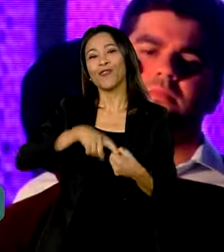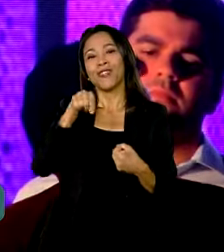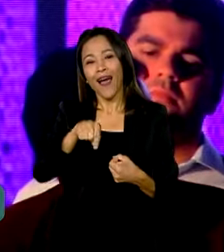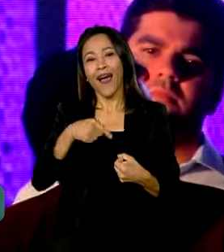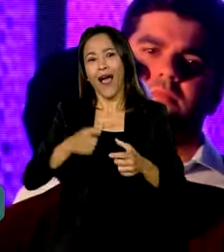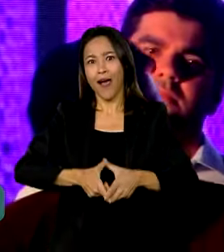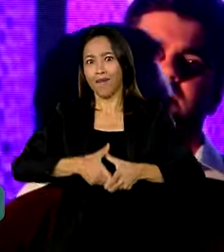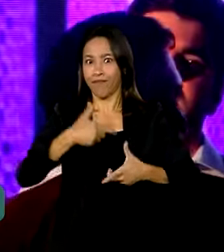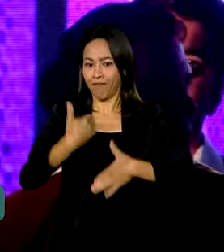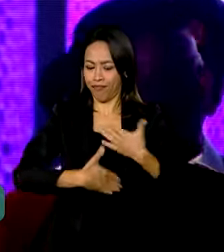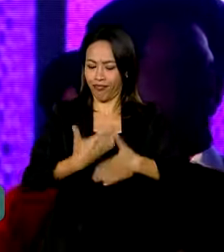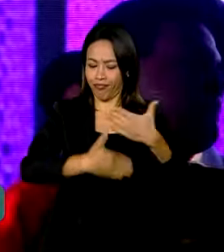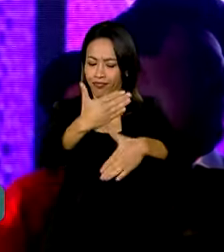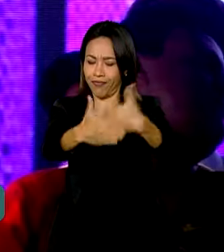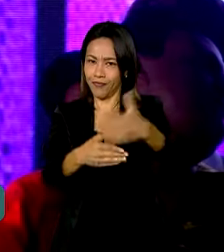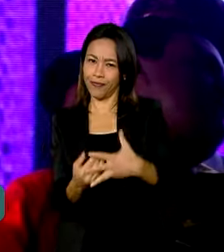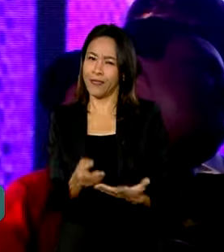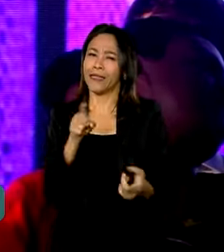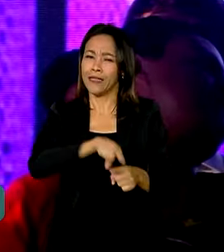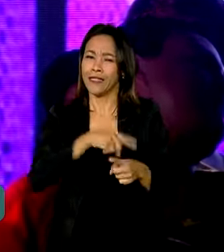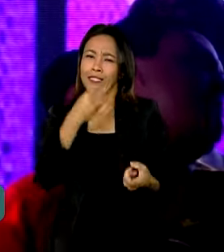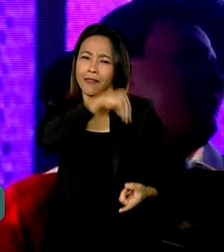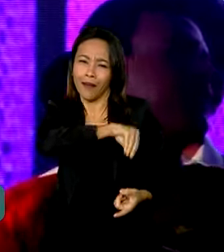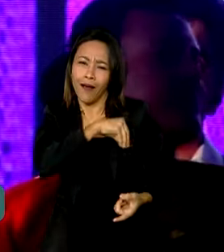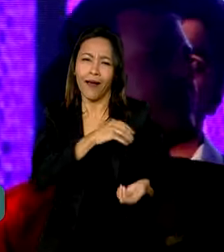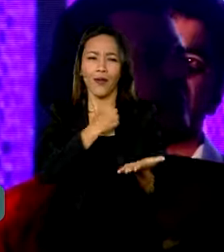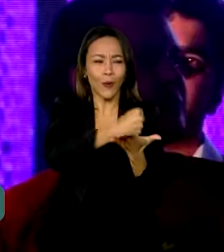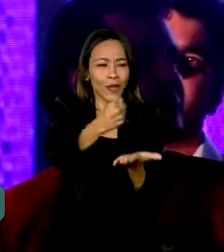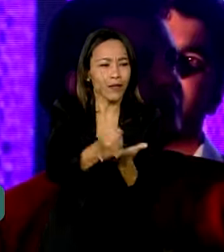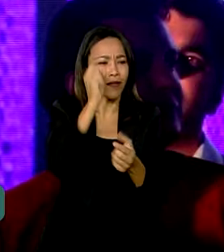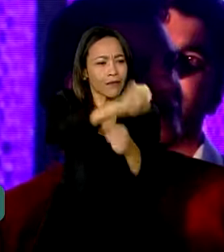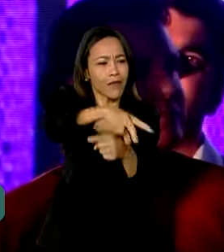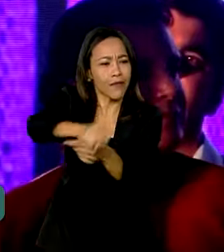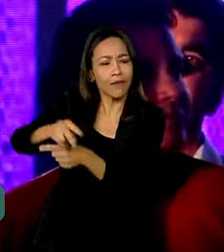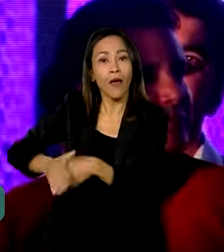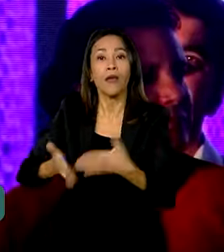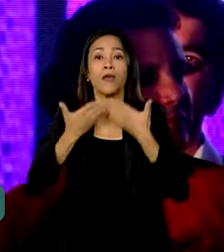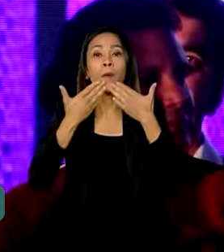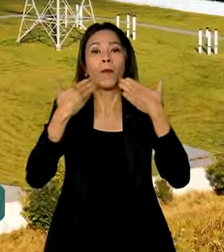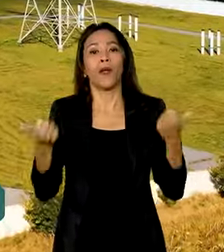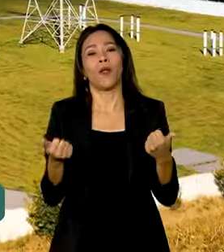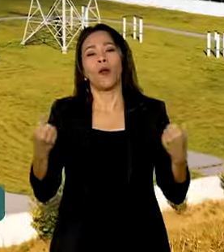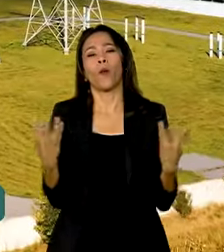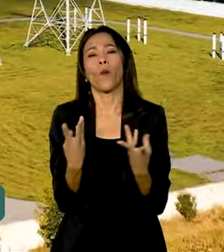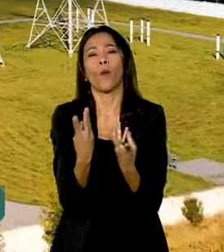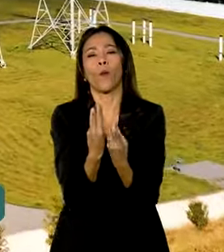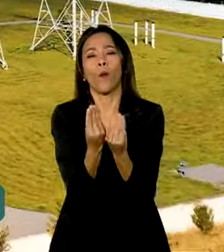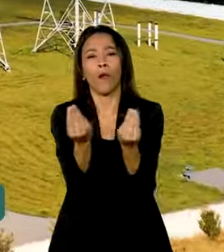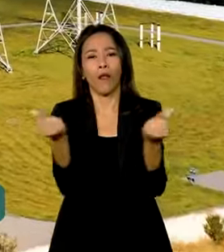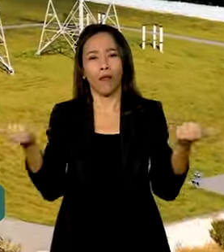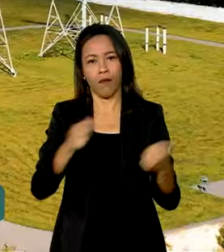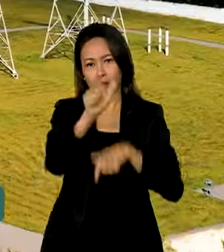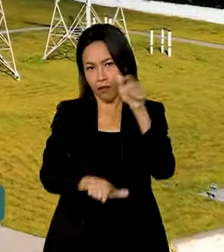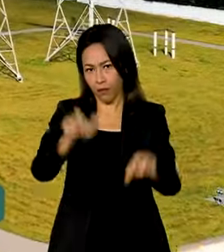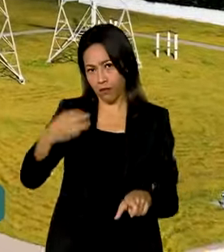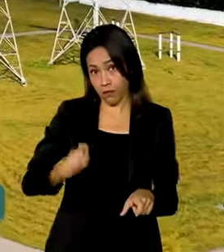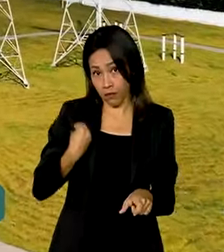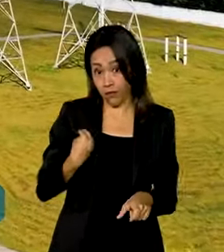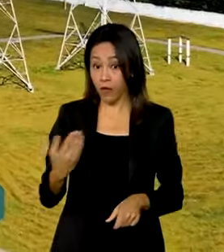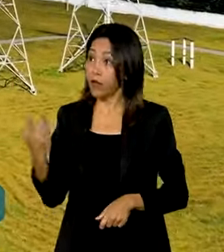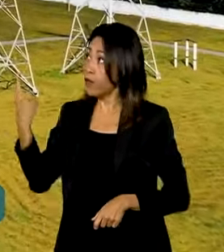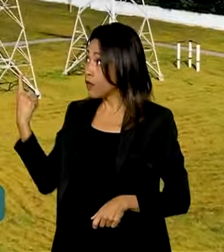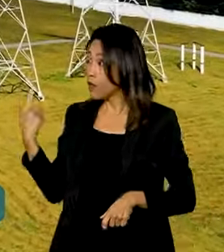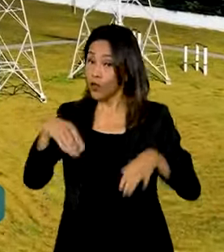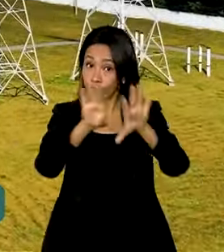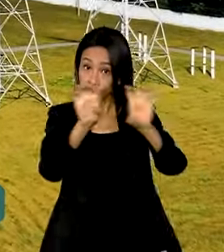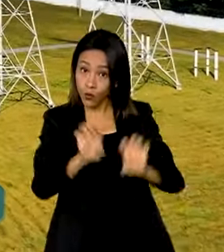gerando emprego, gerando renda e melhorando a qualidade de vida da população. Ações em infraestrutura e também